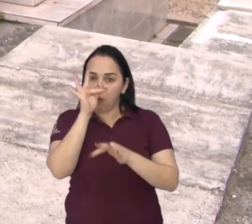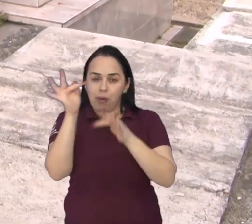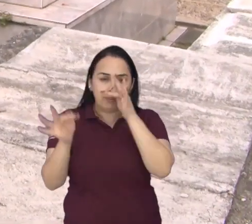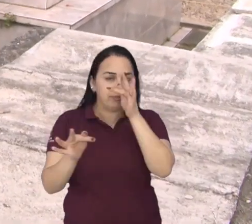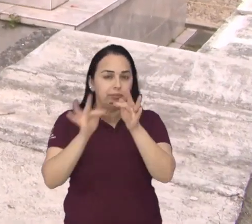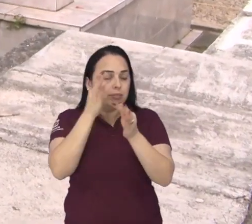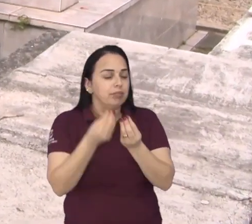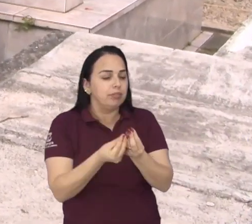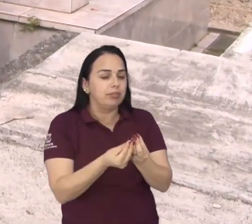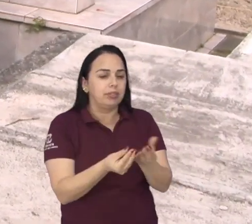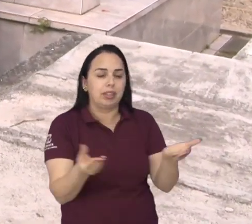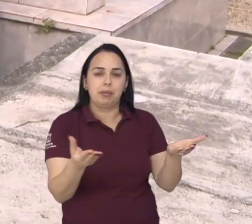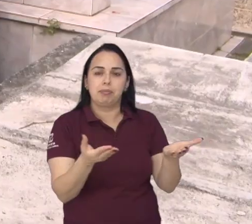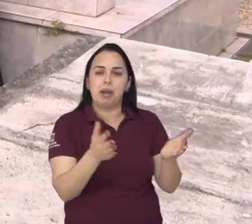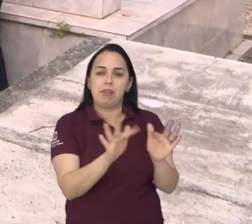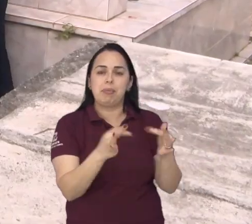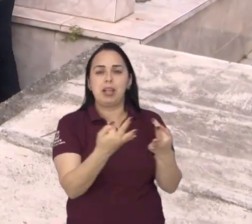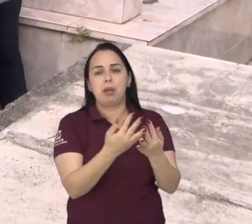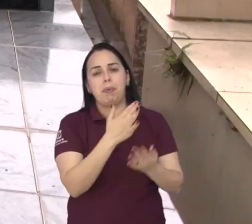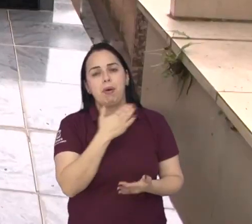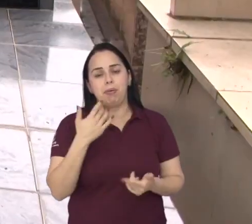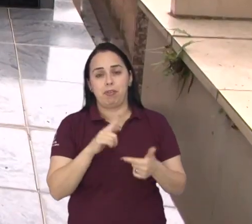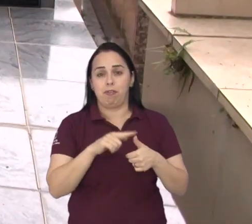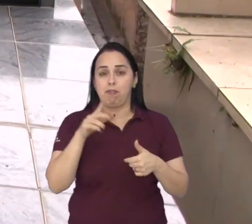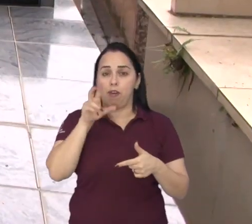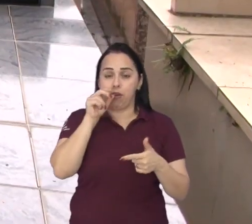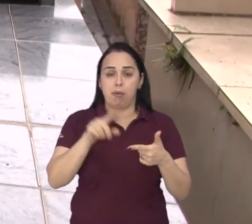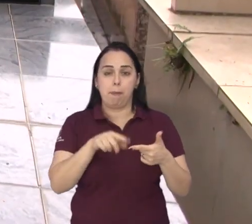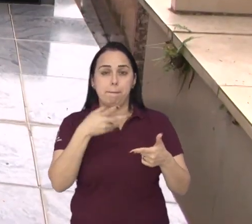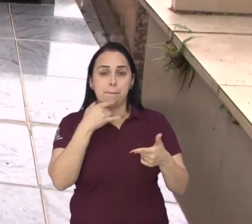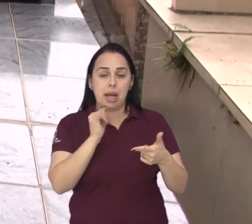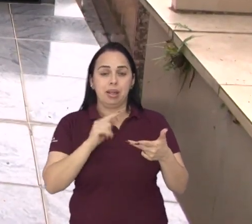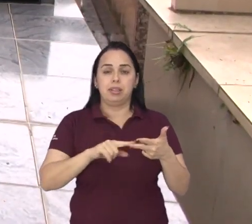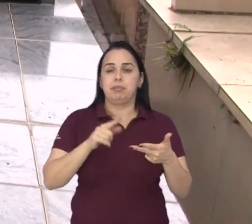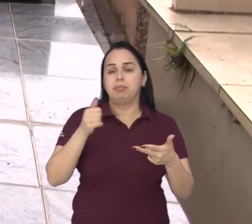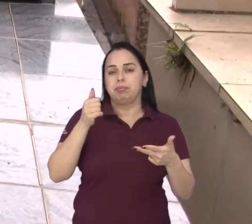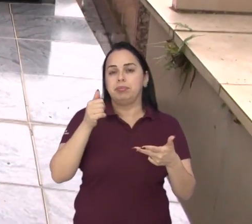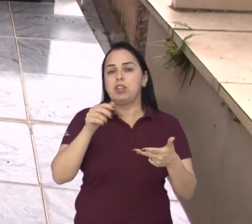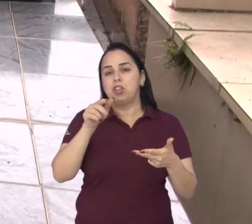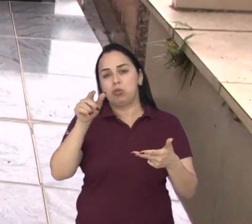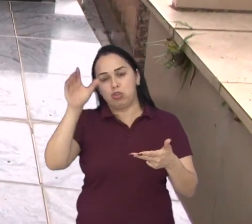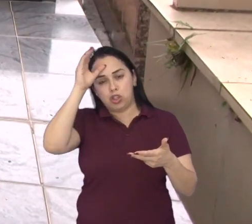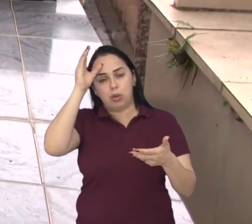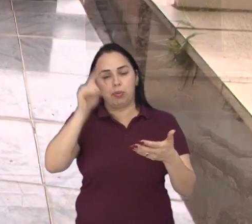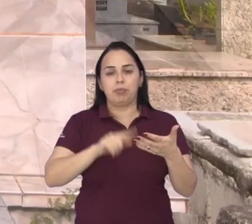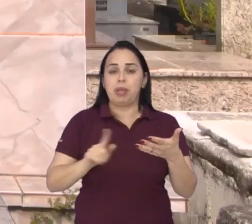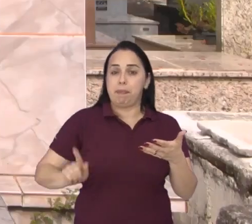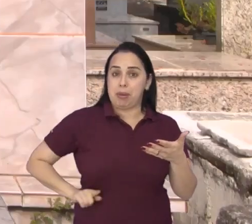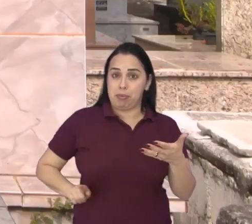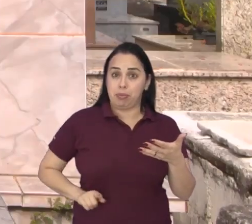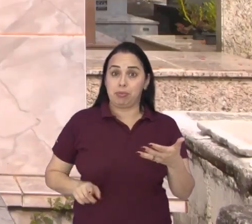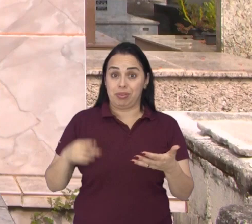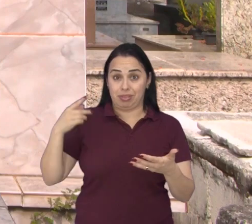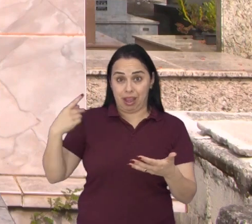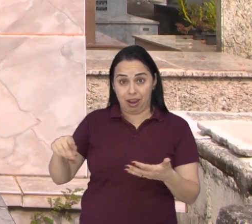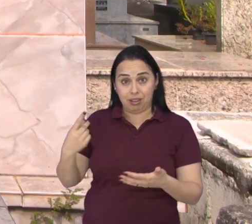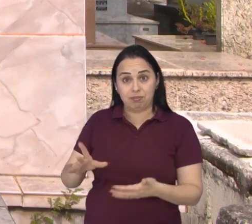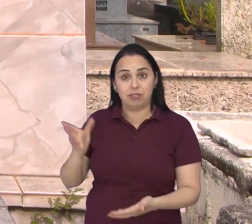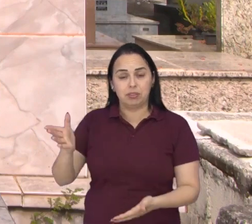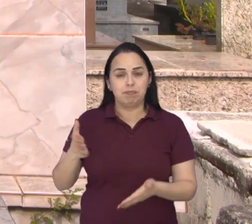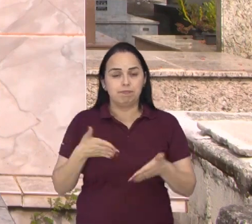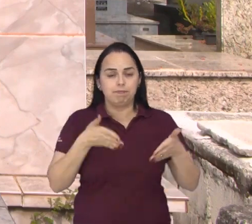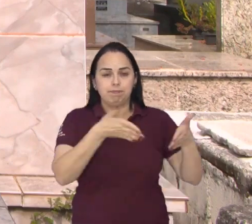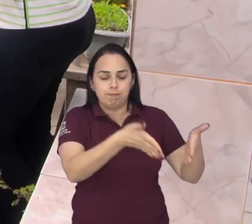para os parentes queridos que já se foram. Os avós, os pais, tios e um primo da Silvana